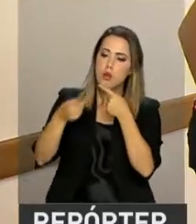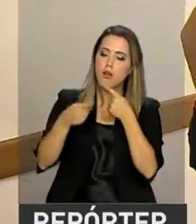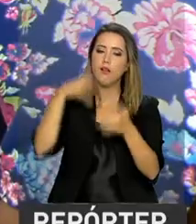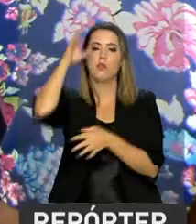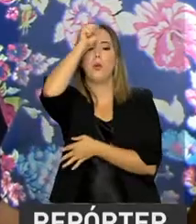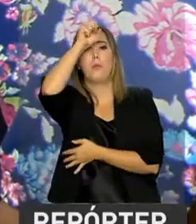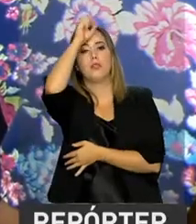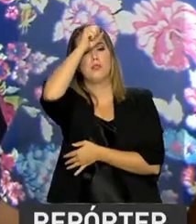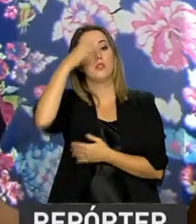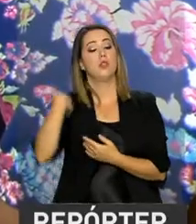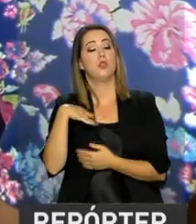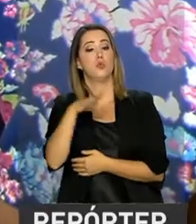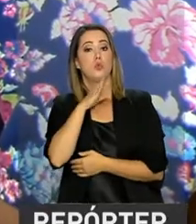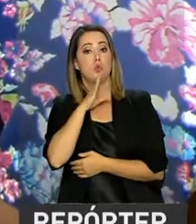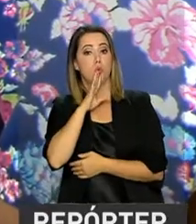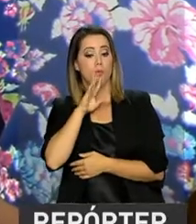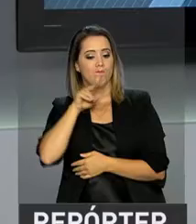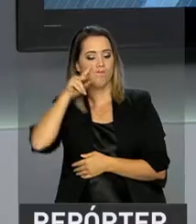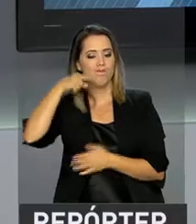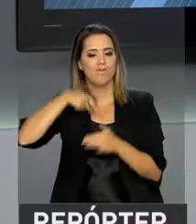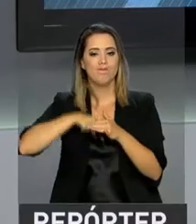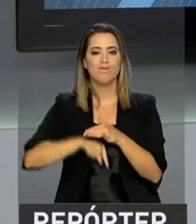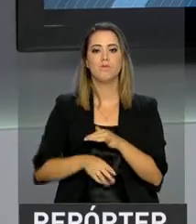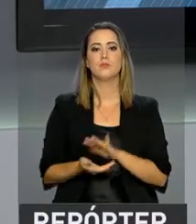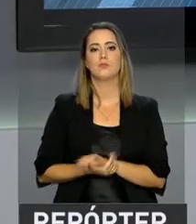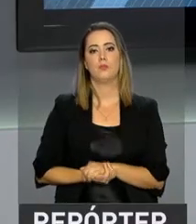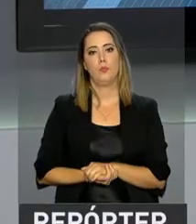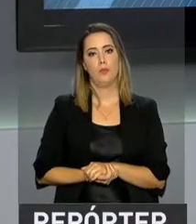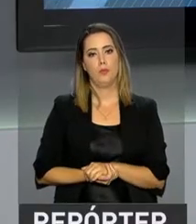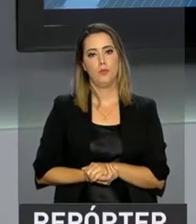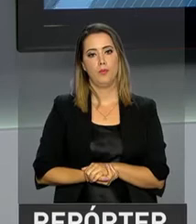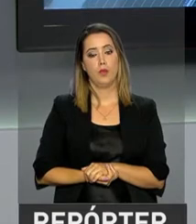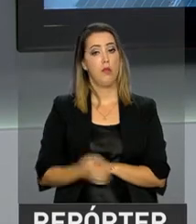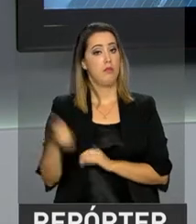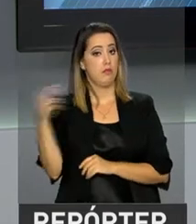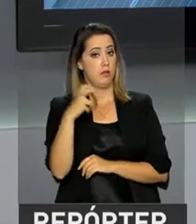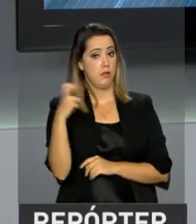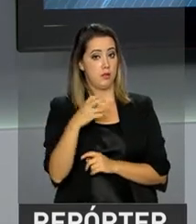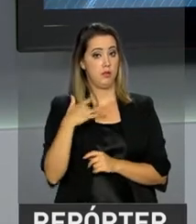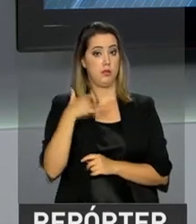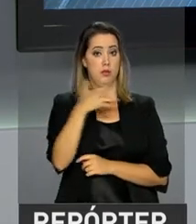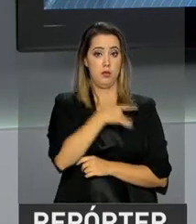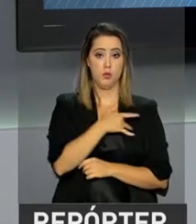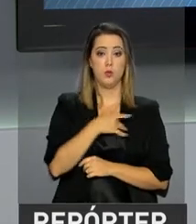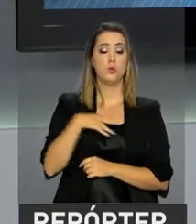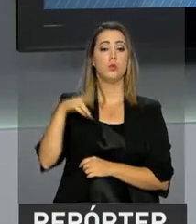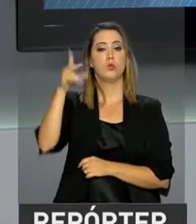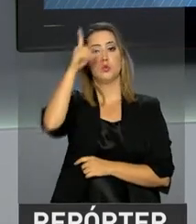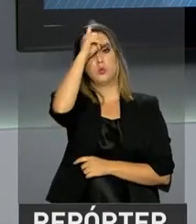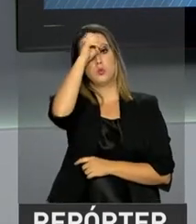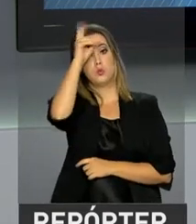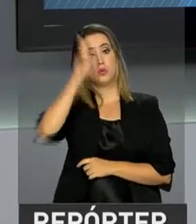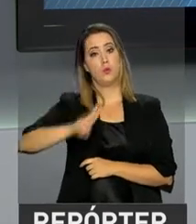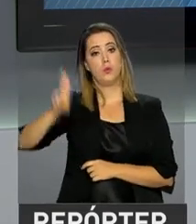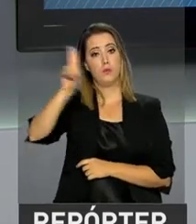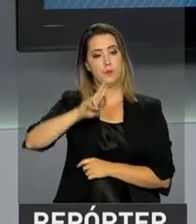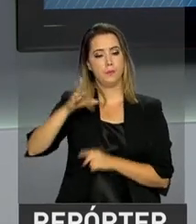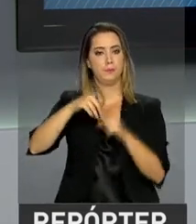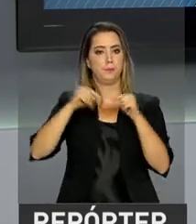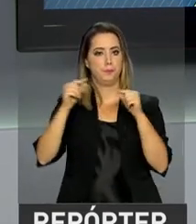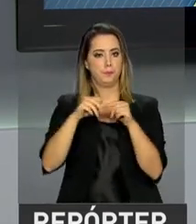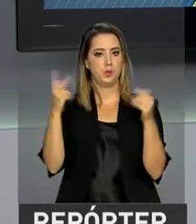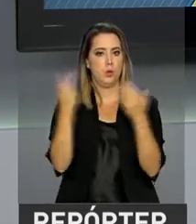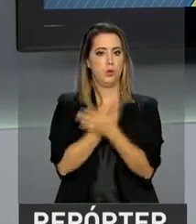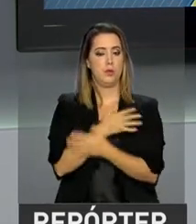aprendizado, né? E de autoconhecimento, né? A 15ª Feira de Saúde do Hospital Universitário de Brasília é realizada